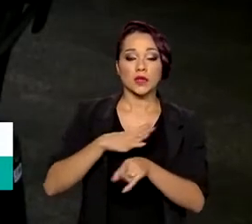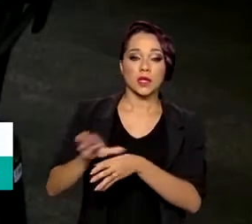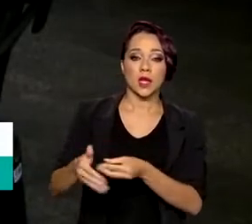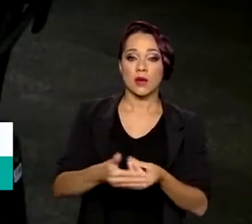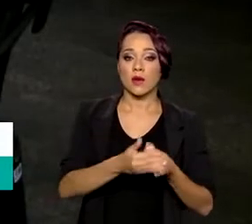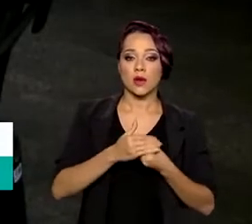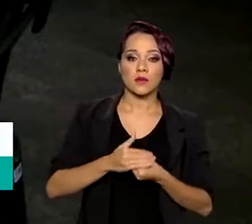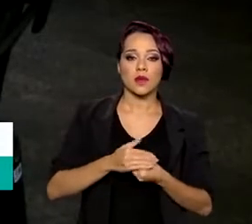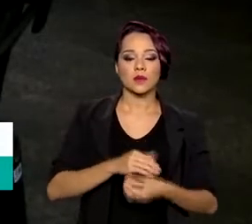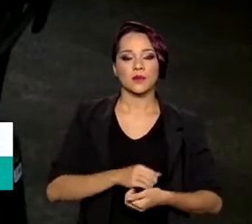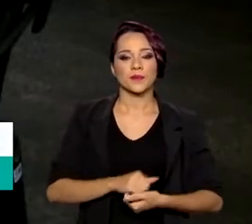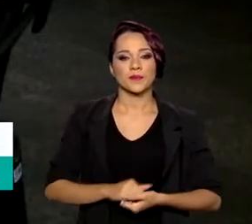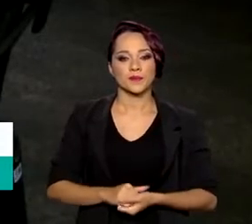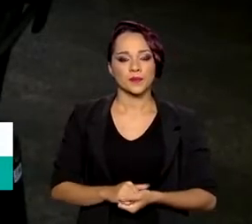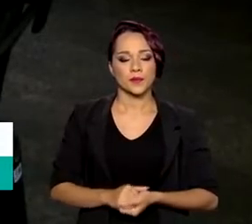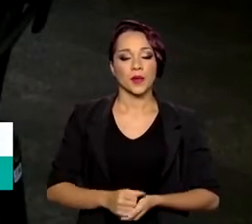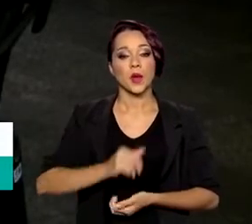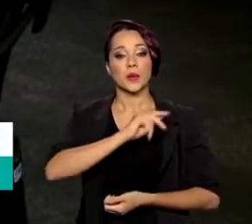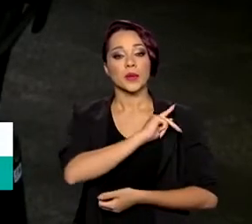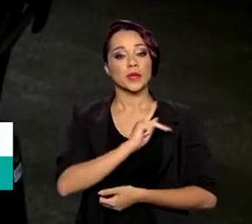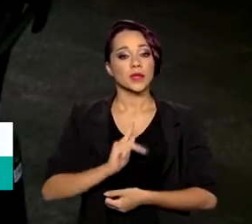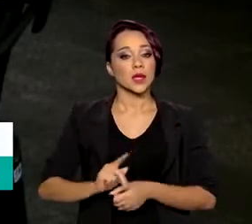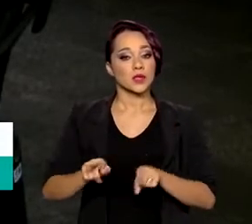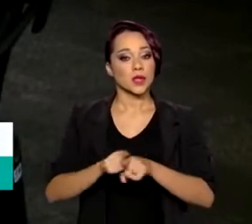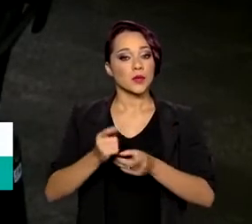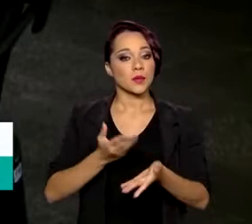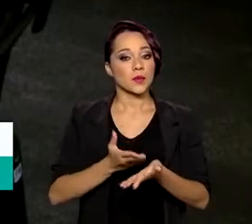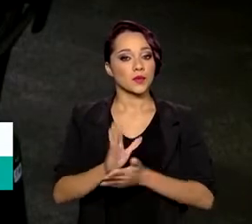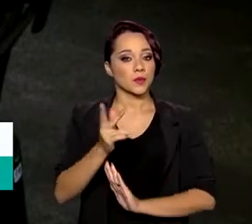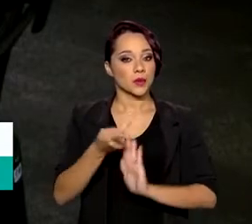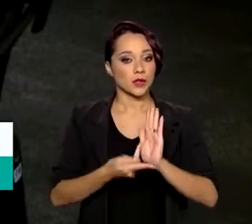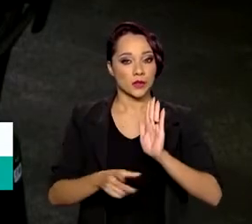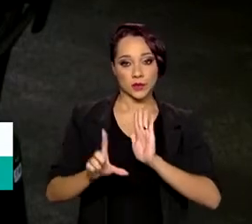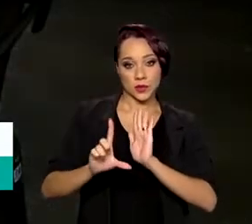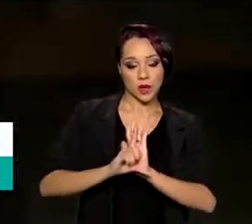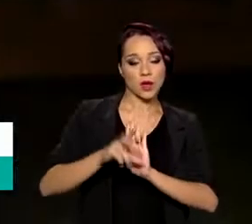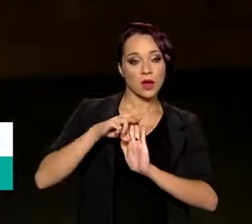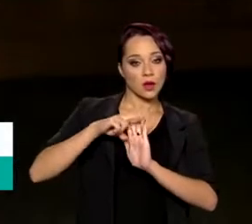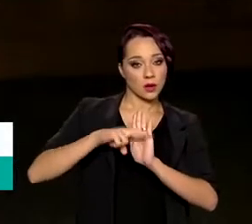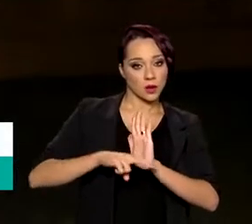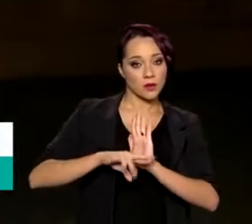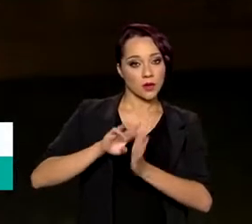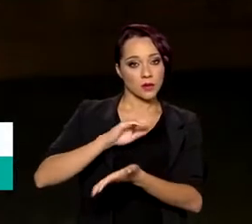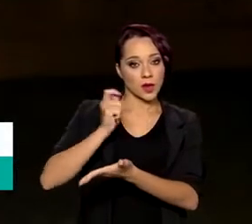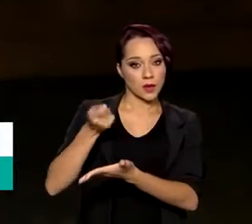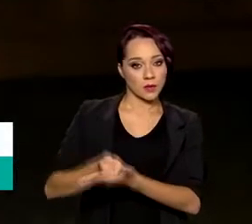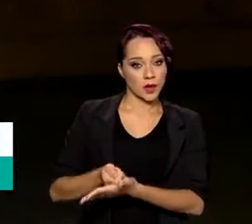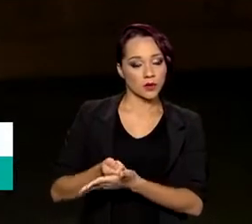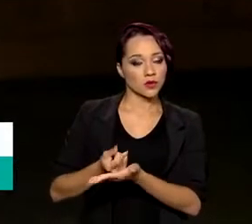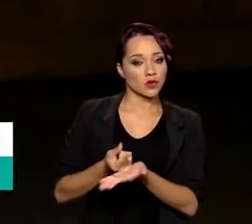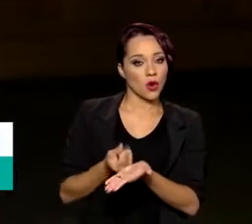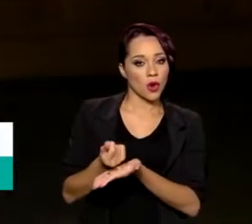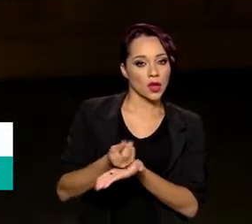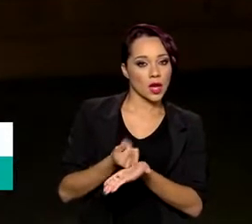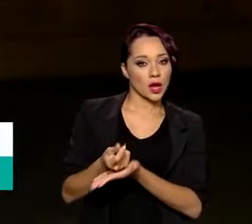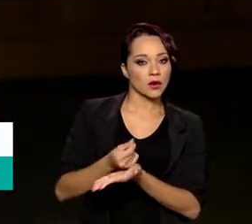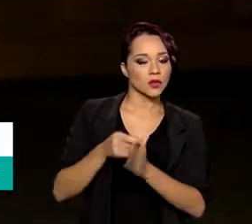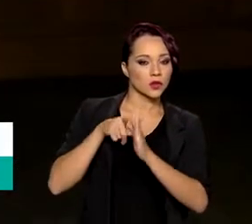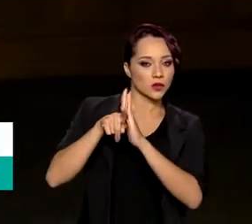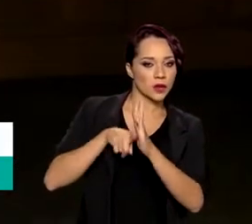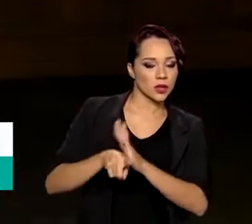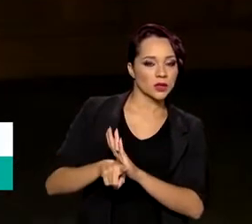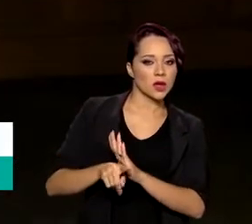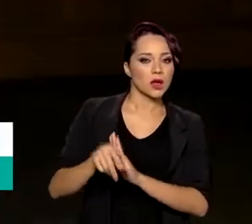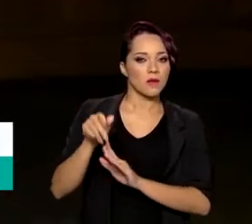acolhimento institucional. O presidente também sancionou um projeto de lei que regulamenta o pagamento de honorários periciais